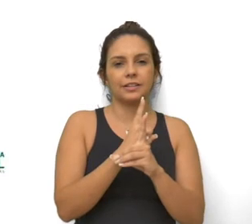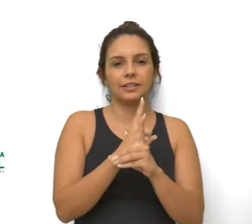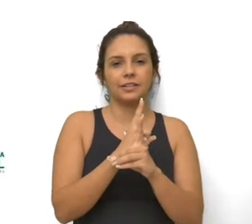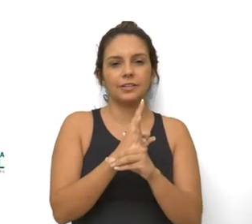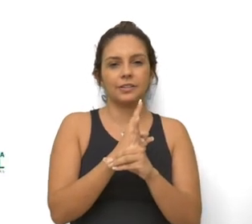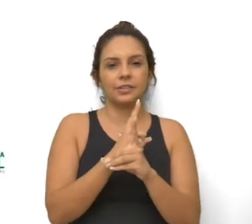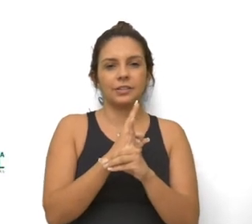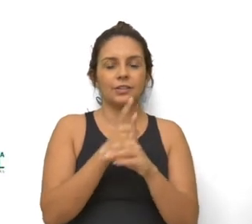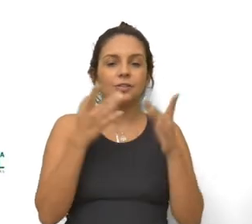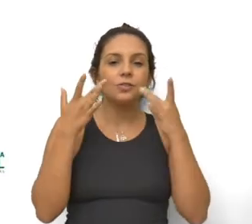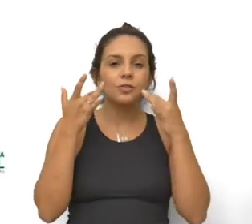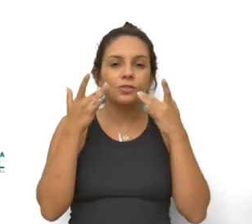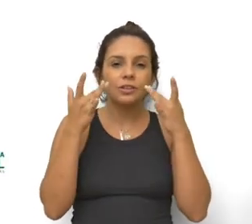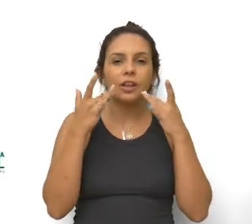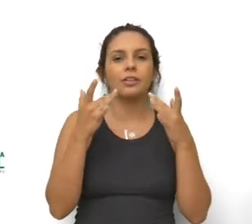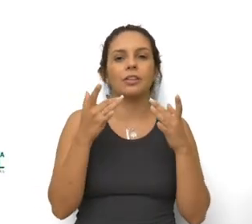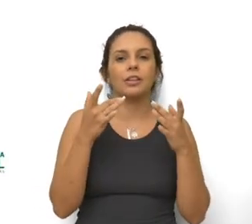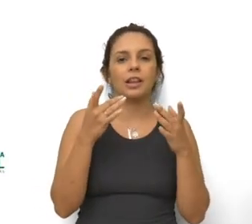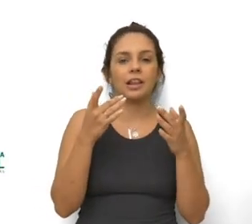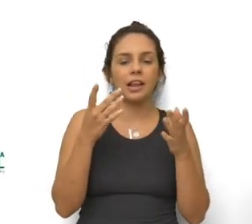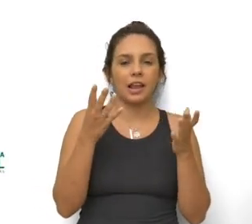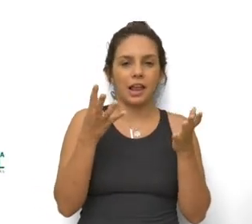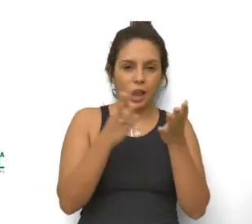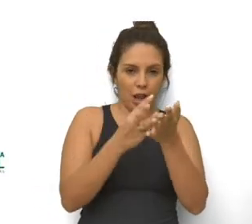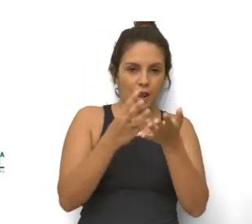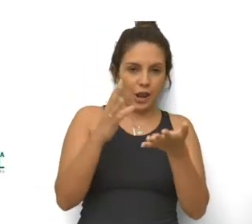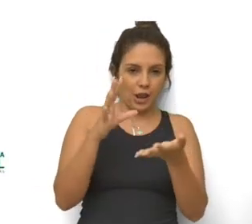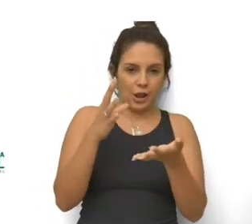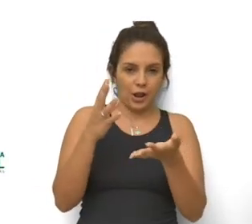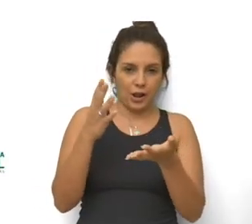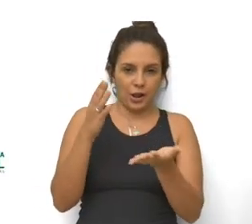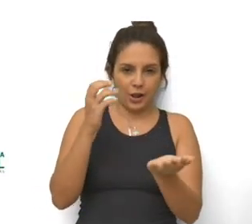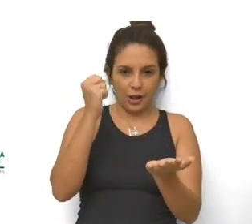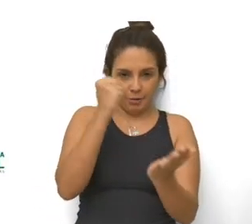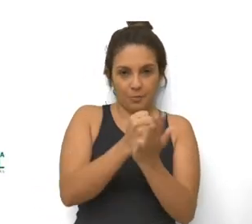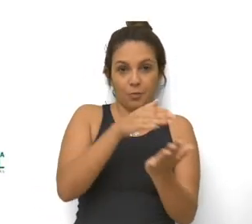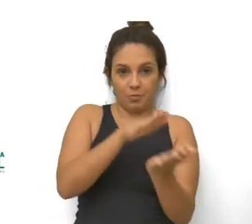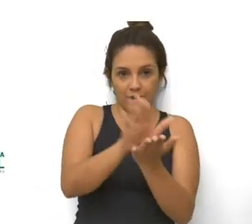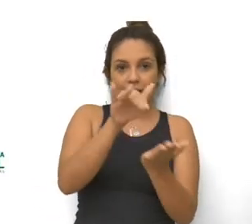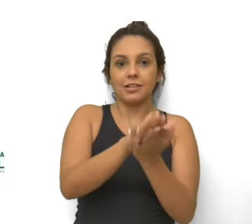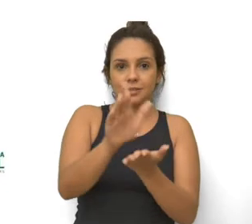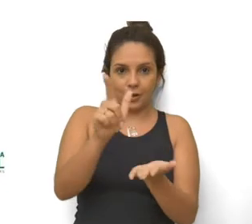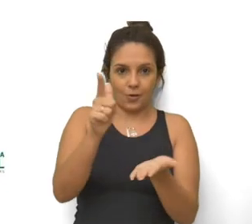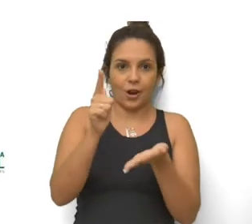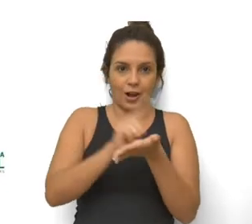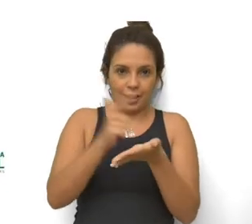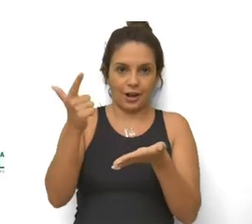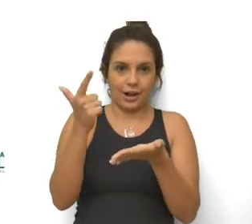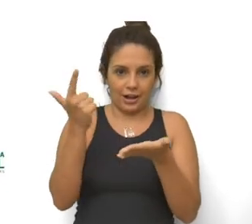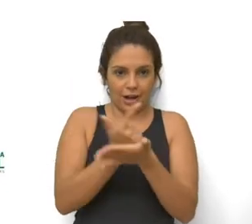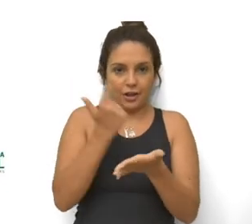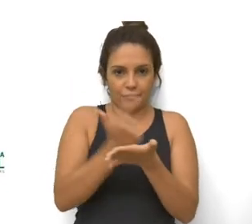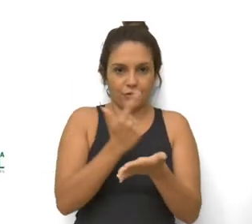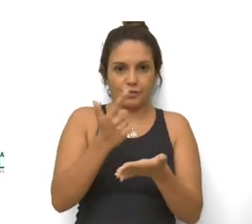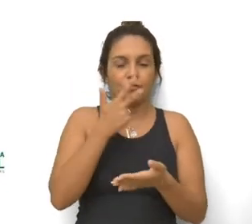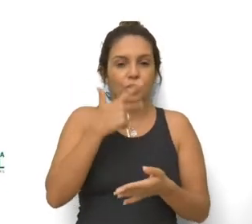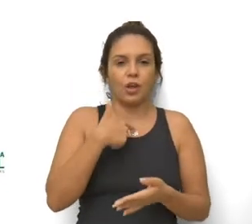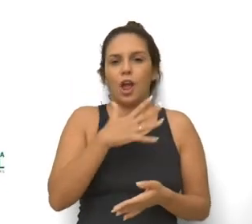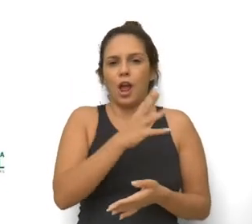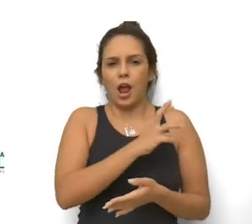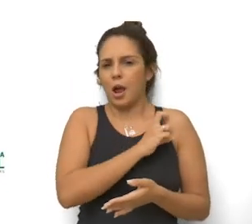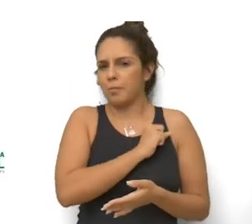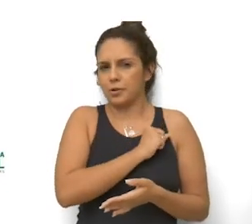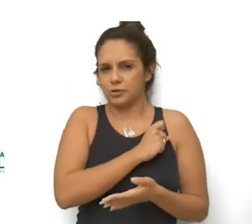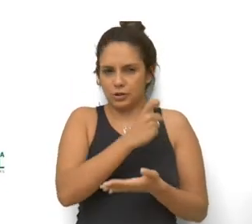rápido. espetáculo e da publicação do livro. A editora Mary-Lou Paris está sentada em uma sala escura. Ao fundo,